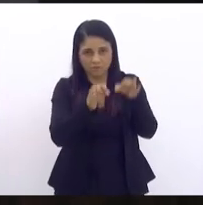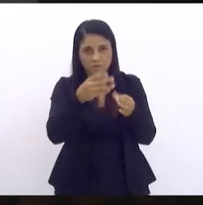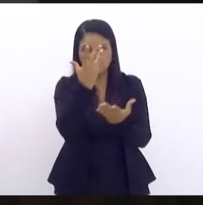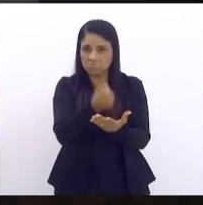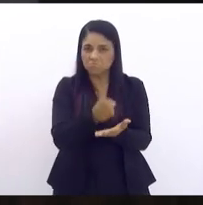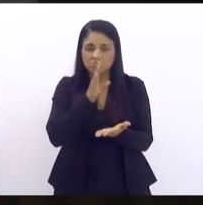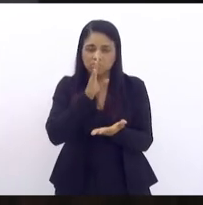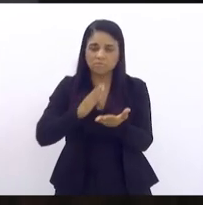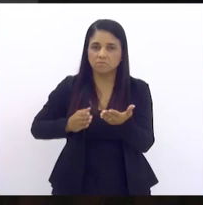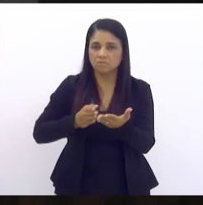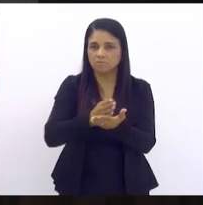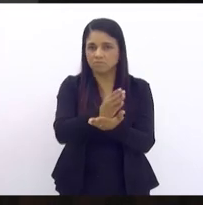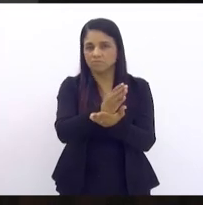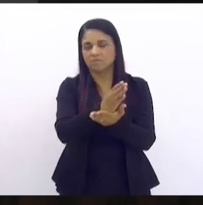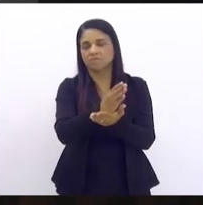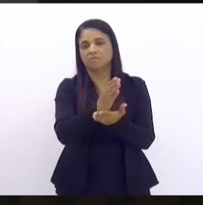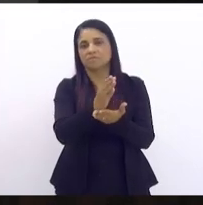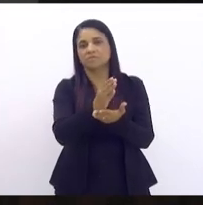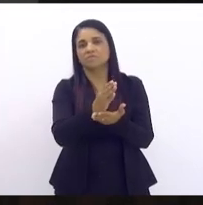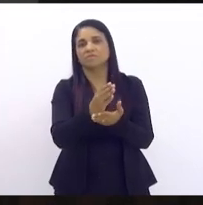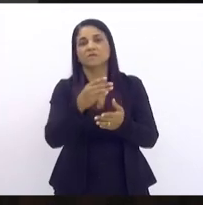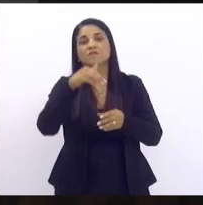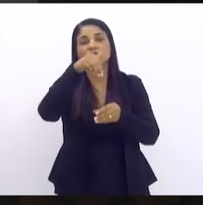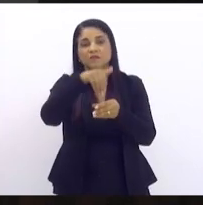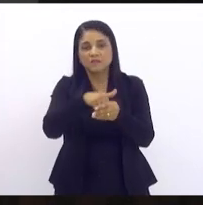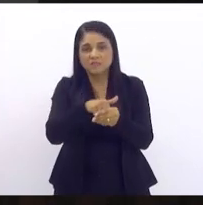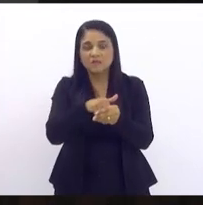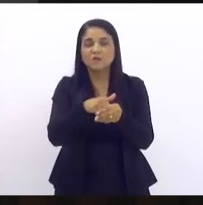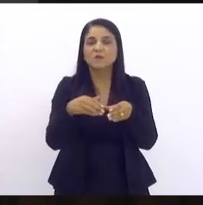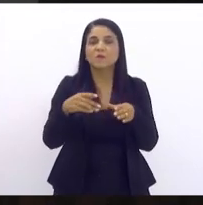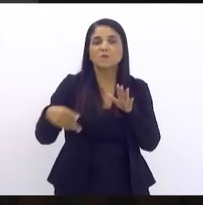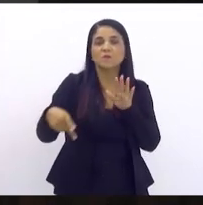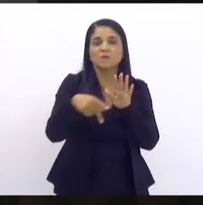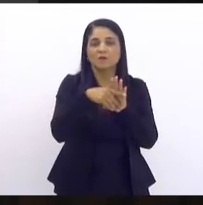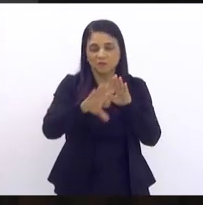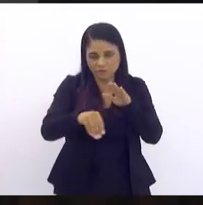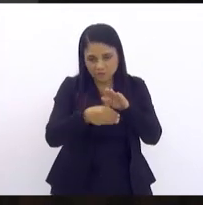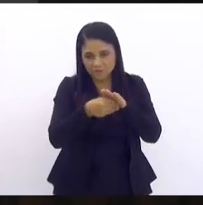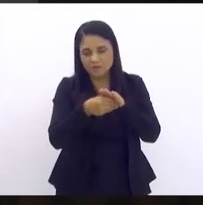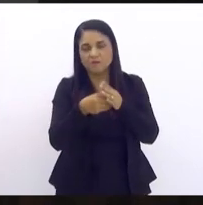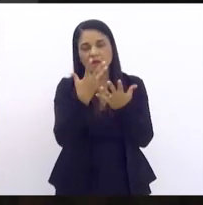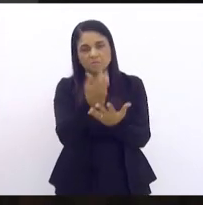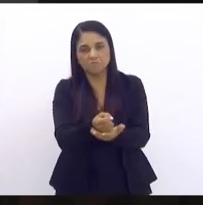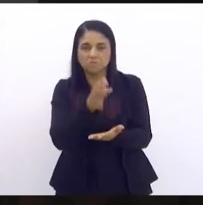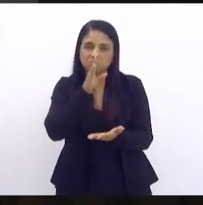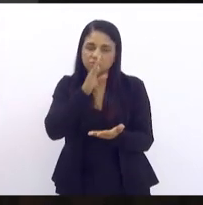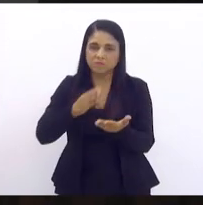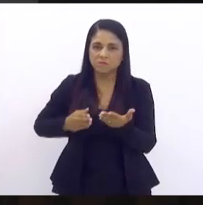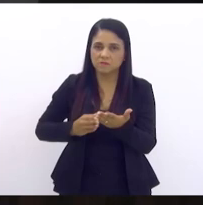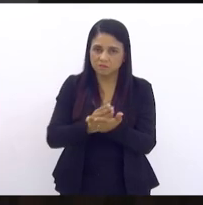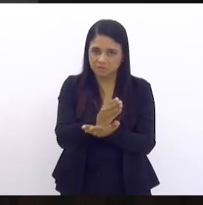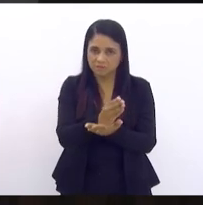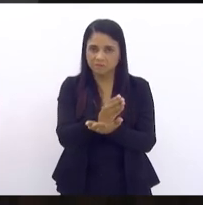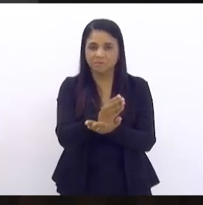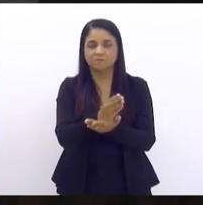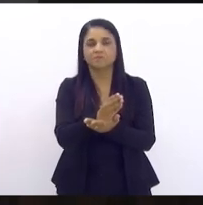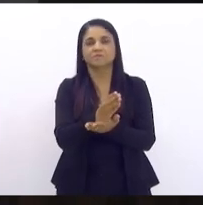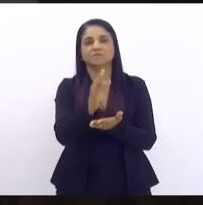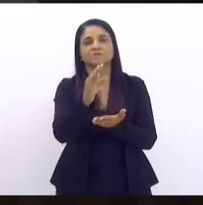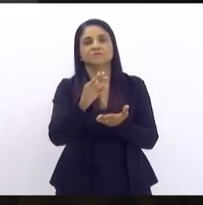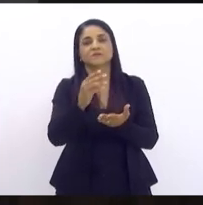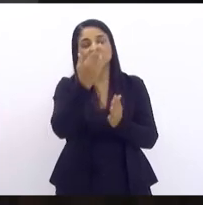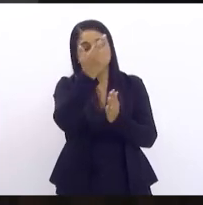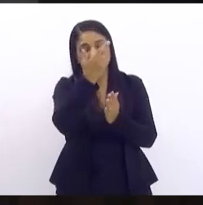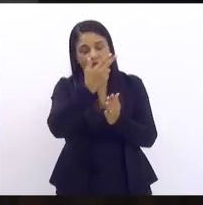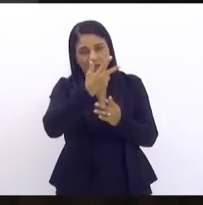aprovam, permaneçam como estão. Aprovado. Em votação, o projeto assim emendado. Senhores que aprovam, permaneçam como estão. Aprovado. Vai a